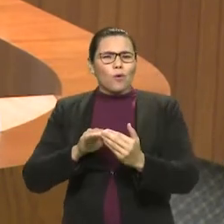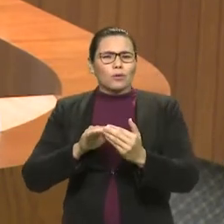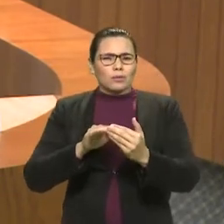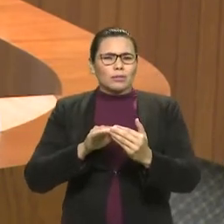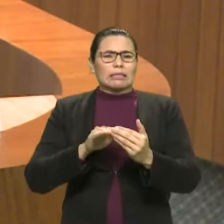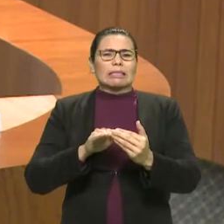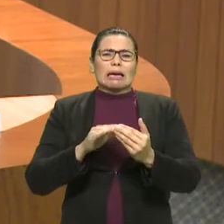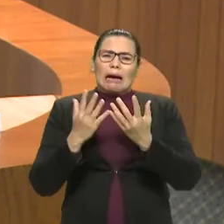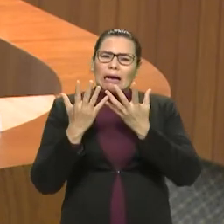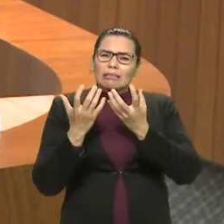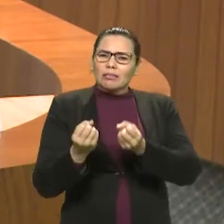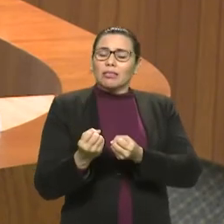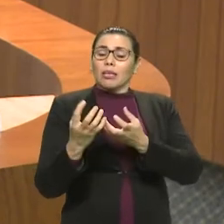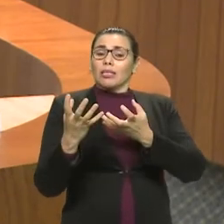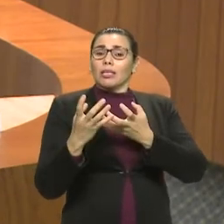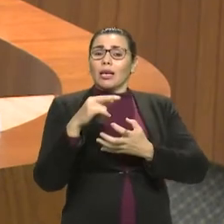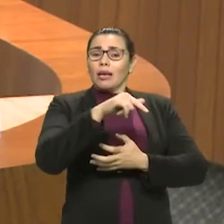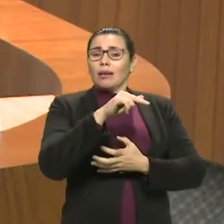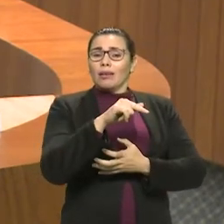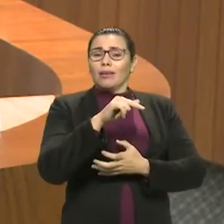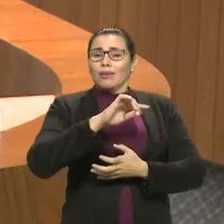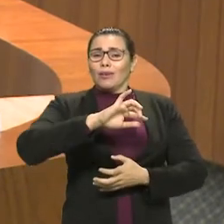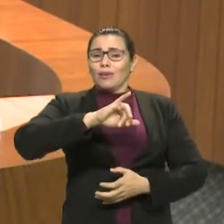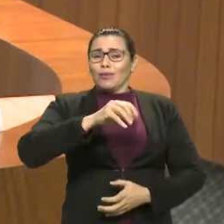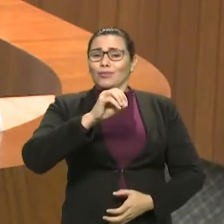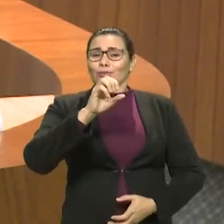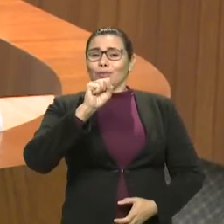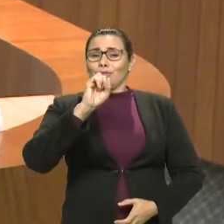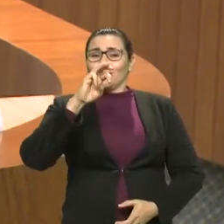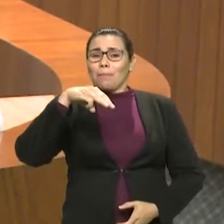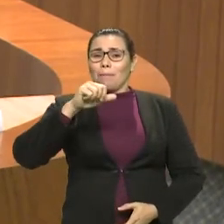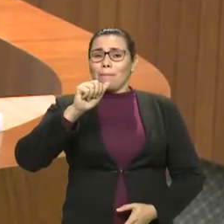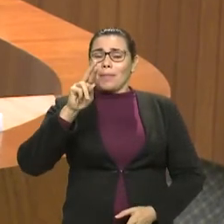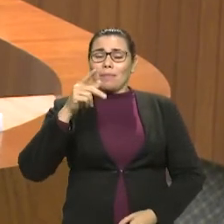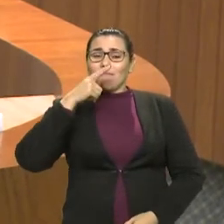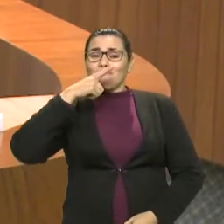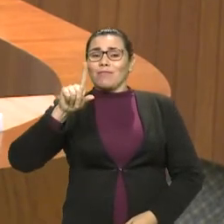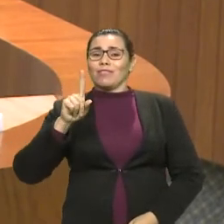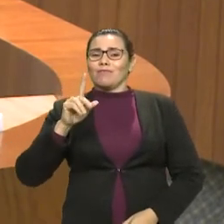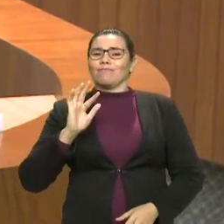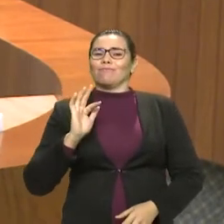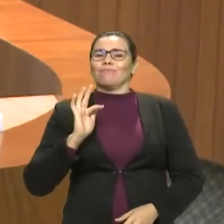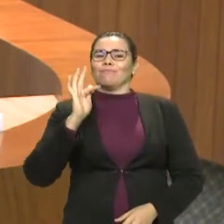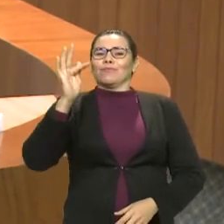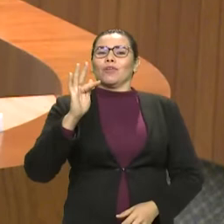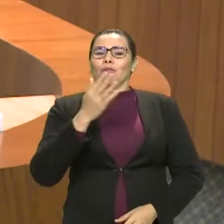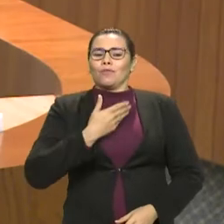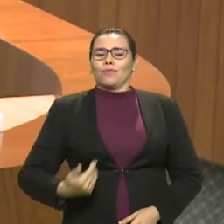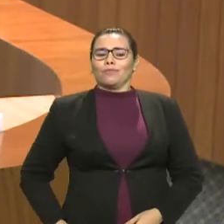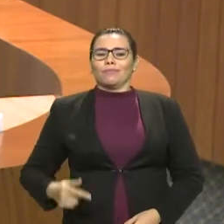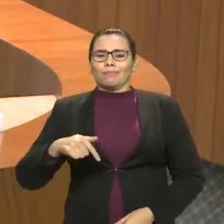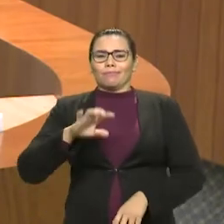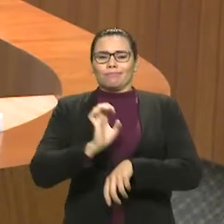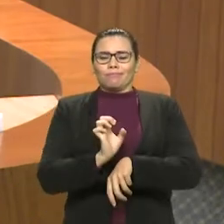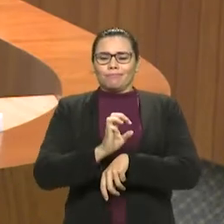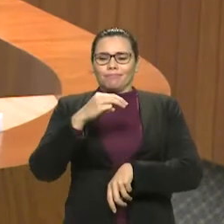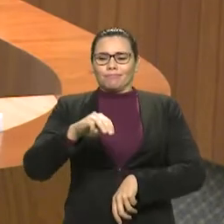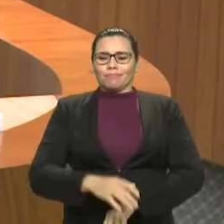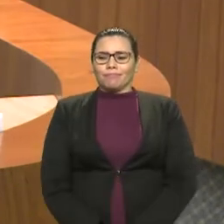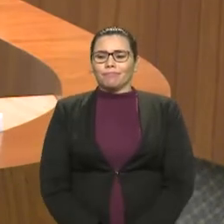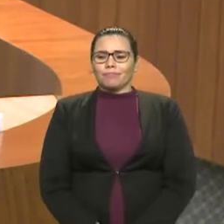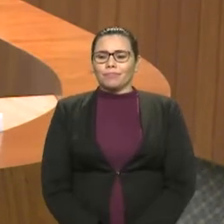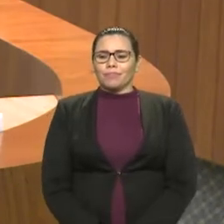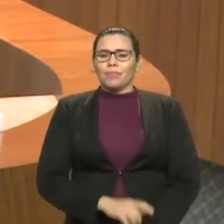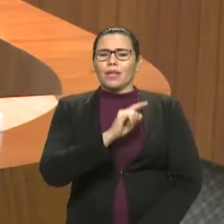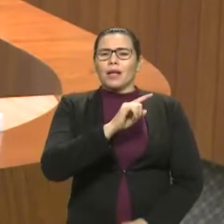e a gente sabe aonde Josimar chega ele realmente Traz essa sensação de de